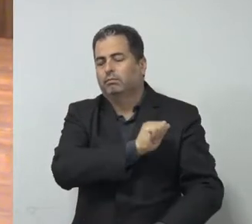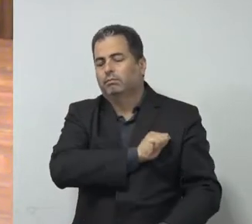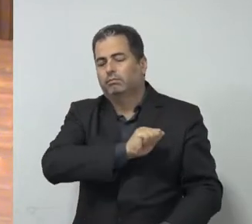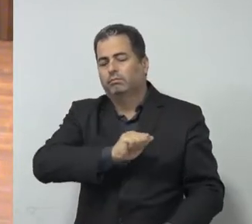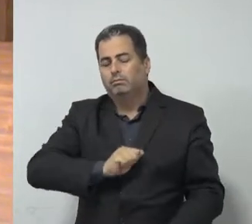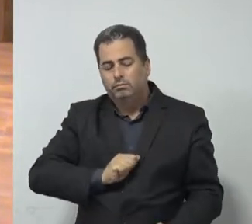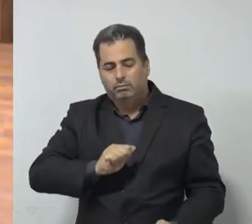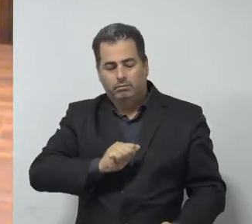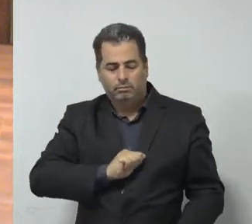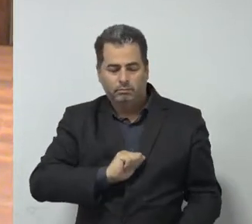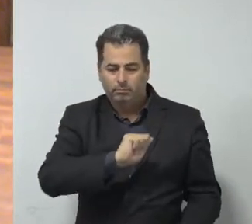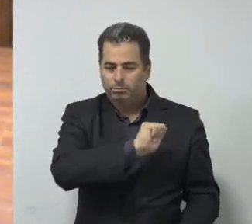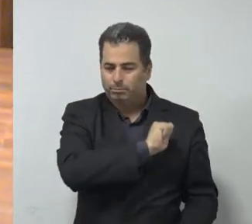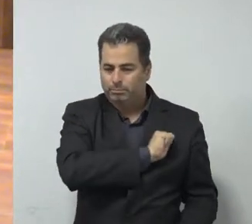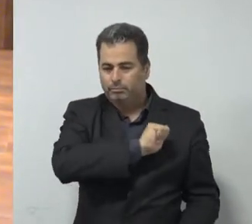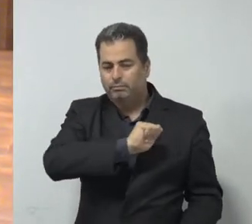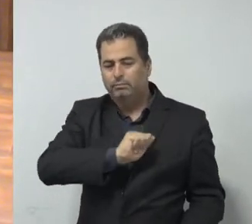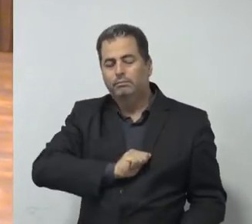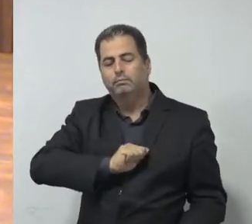Anápolis,